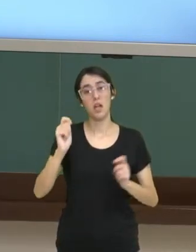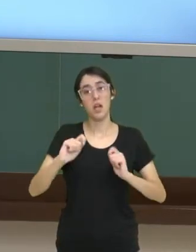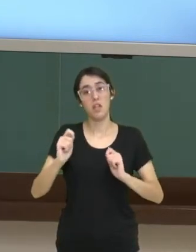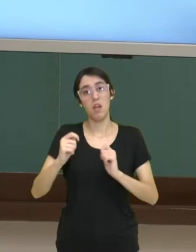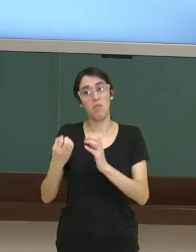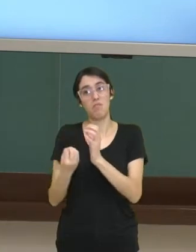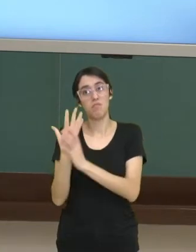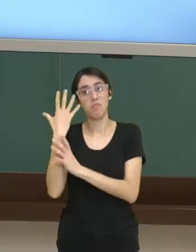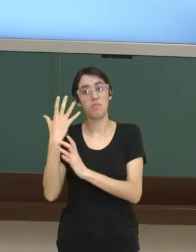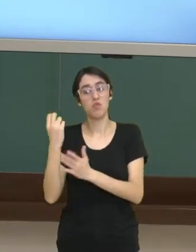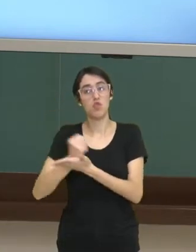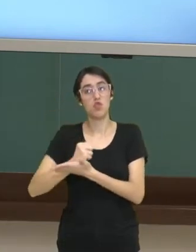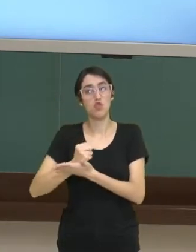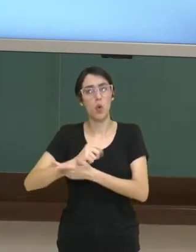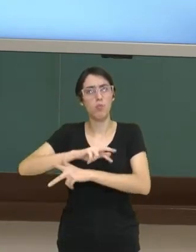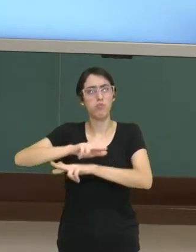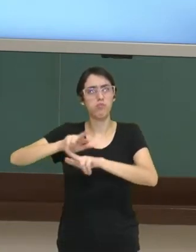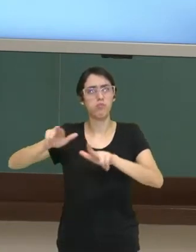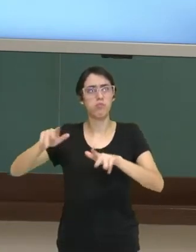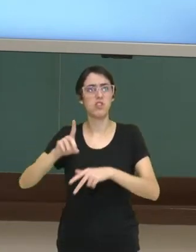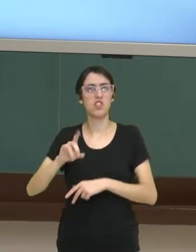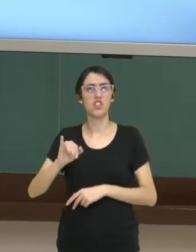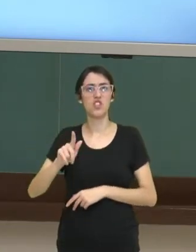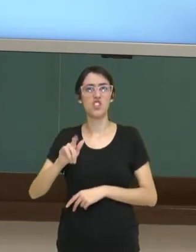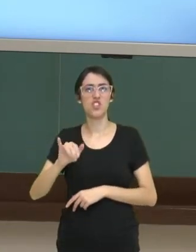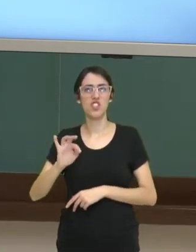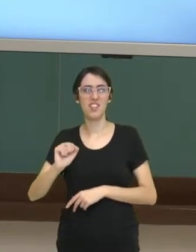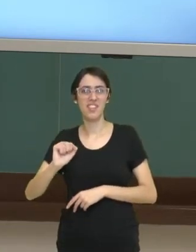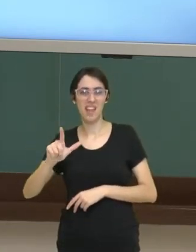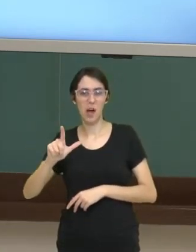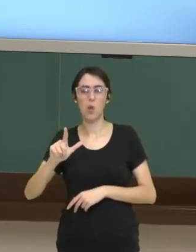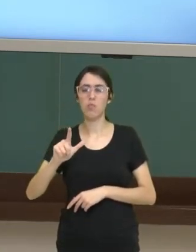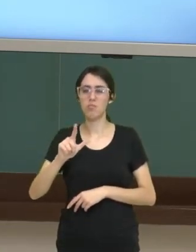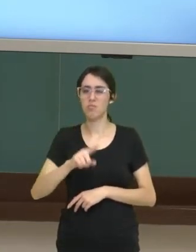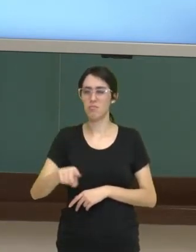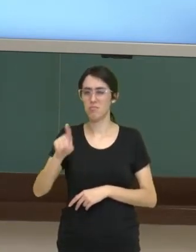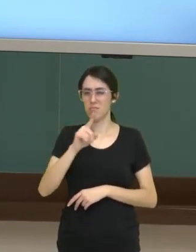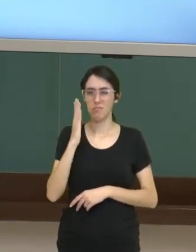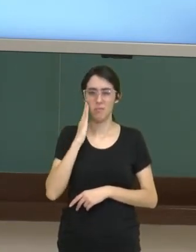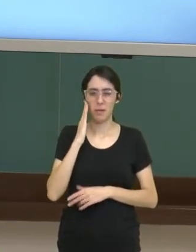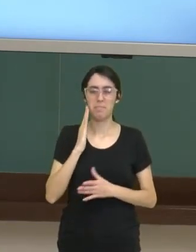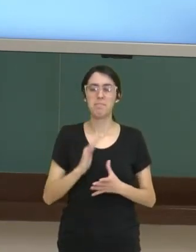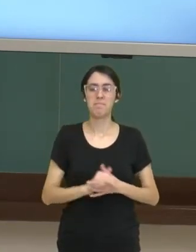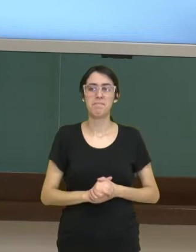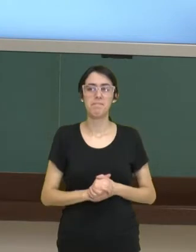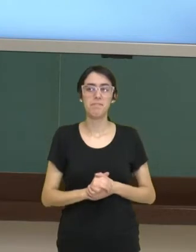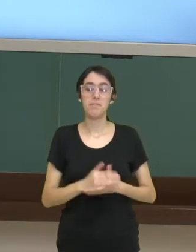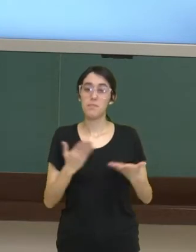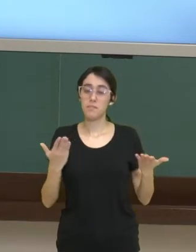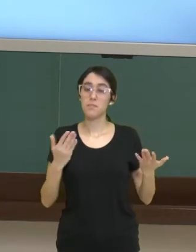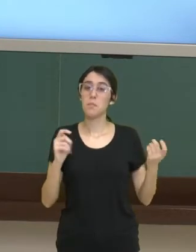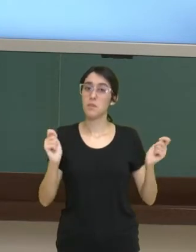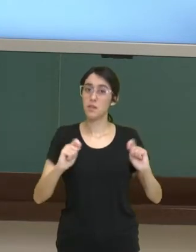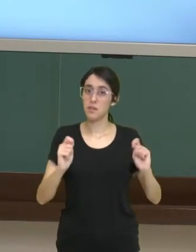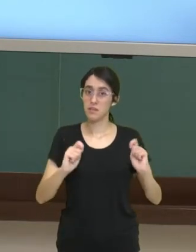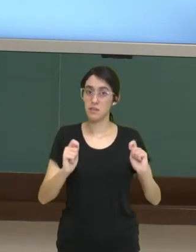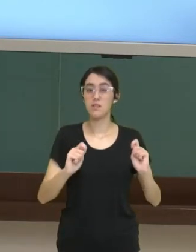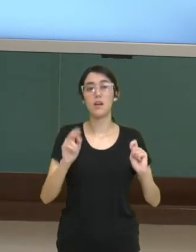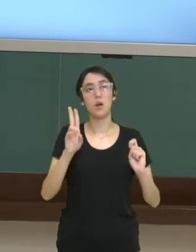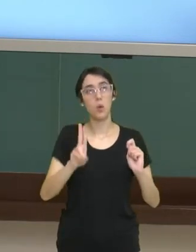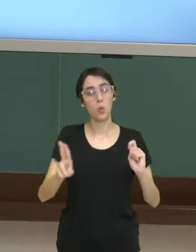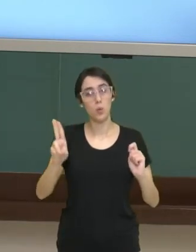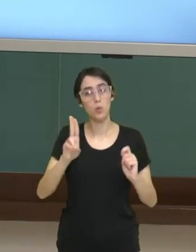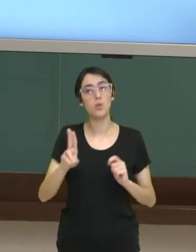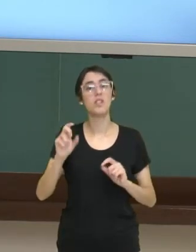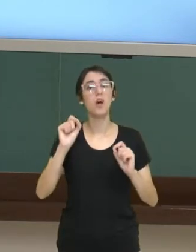digitais. Então, um assunto que tem tudo a ver. Já sacaram como é que a gente pode fazer? Bem, a gente pode utilizar